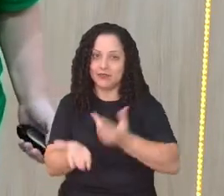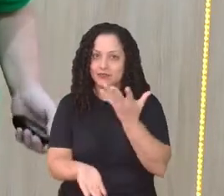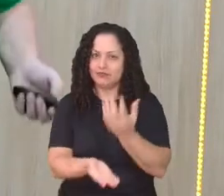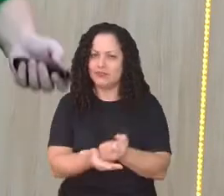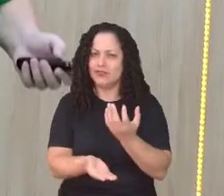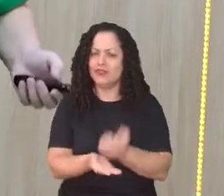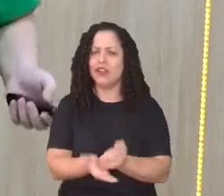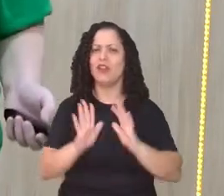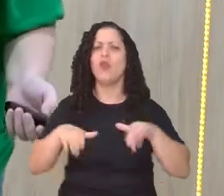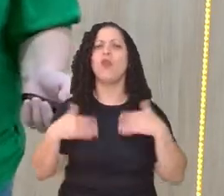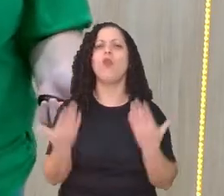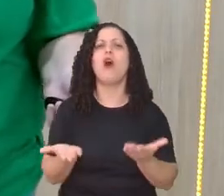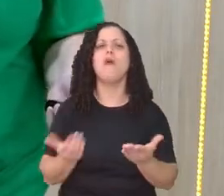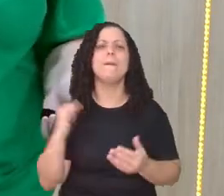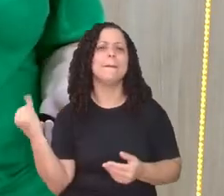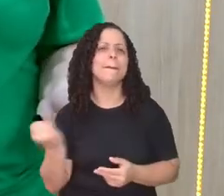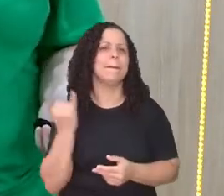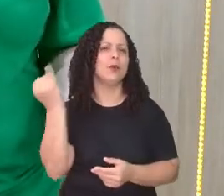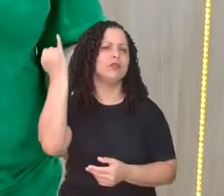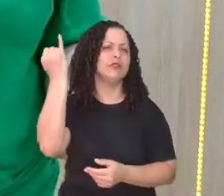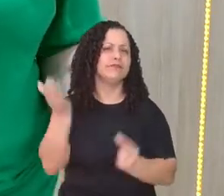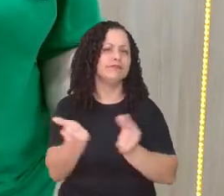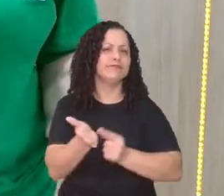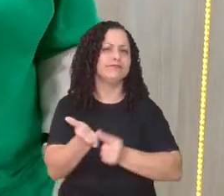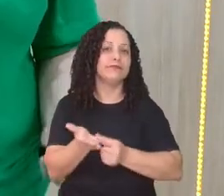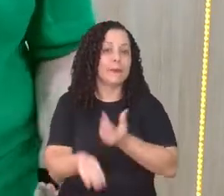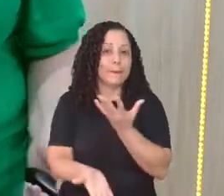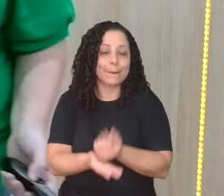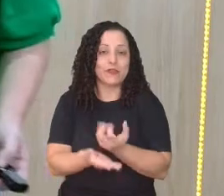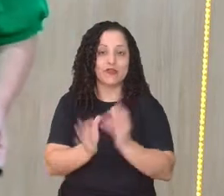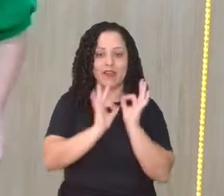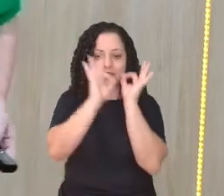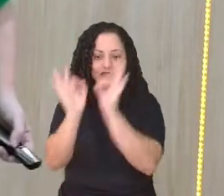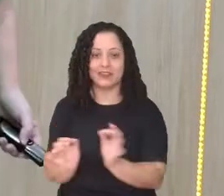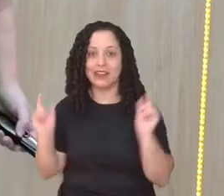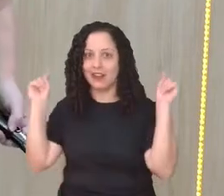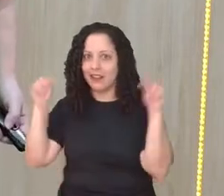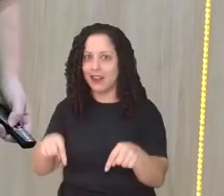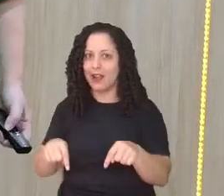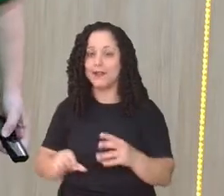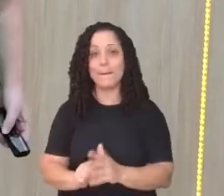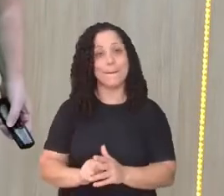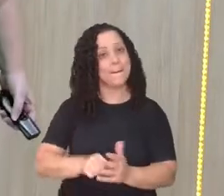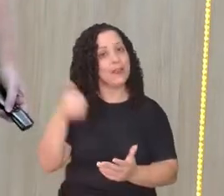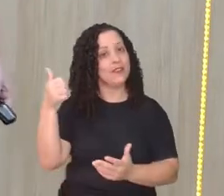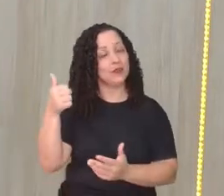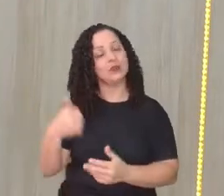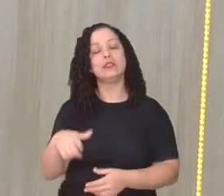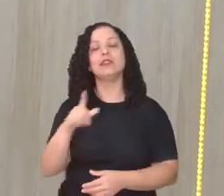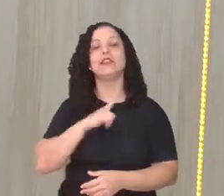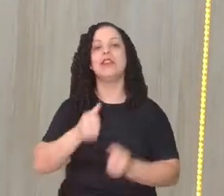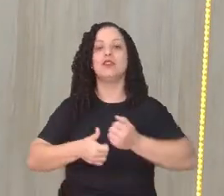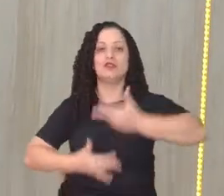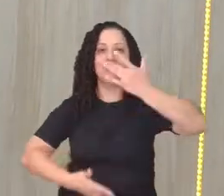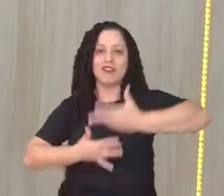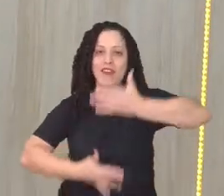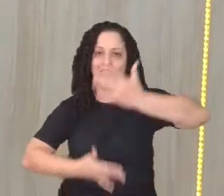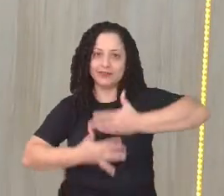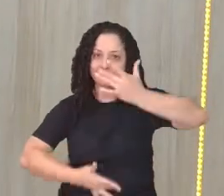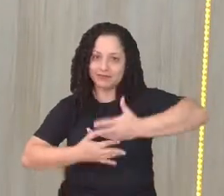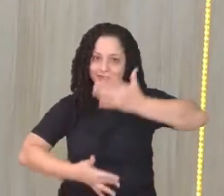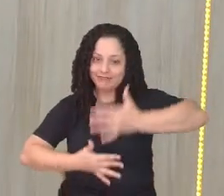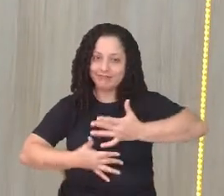Qual a vantagem de acessar o aplicativo, de assistir através do aplicativo? Primeiro, a gente tem o chat,